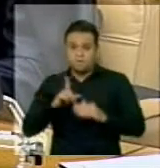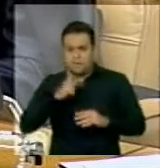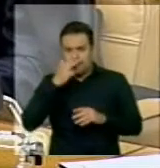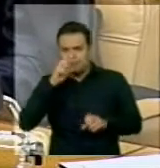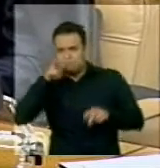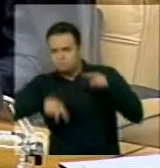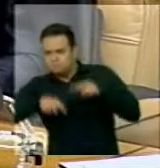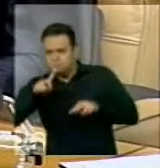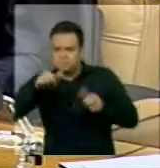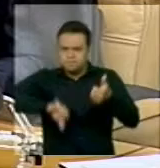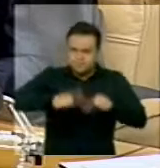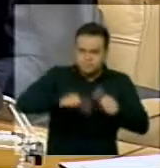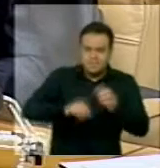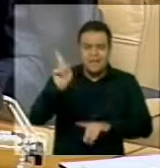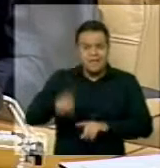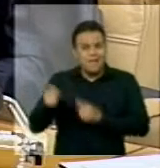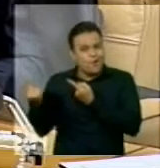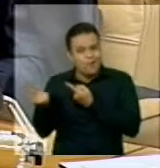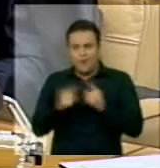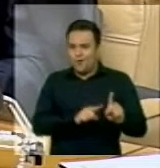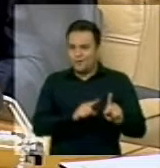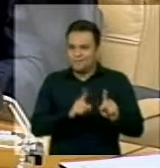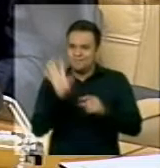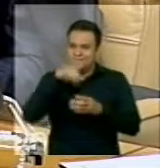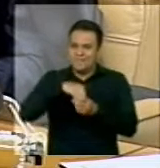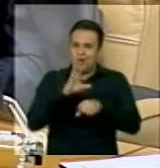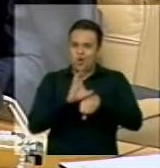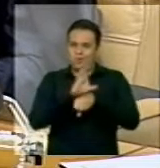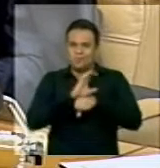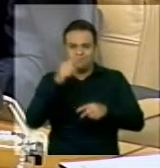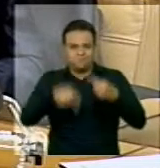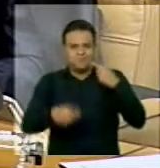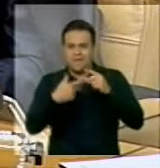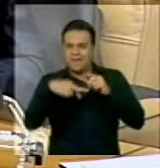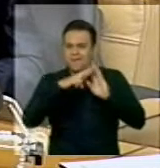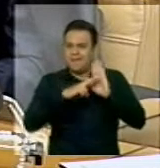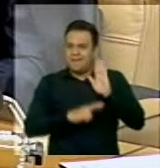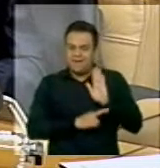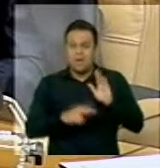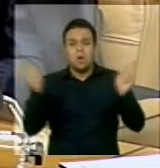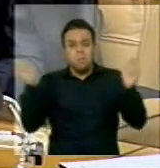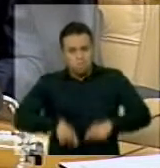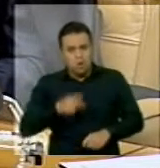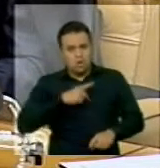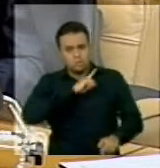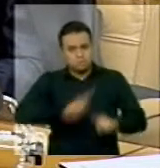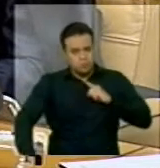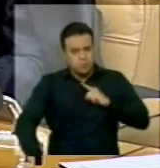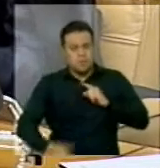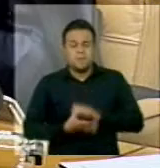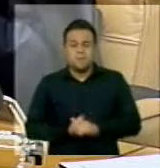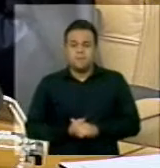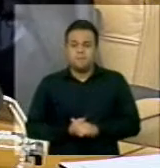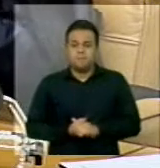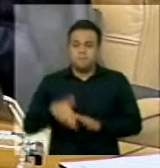mostra contrária ao princípio constitucional da eficiência, podendo inclusive impedir a regularização da